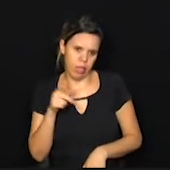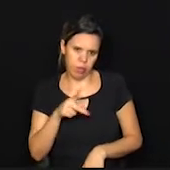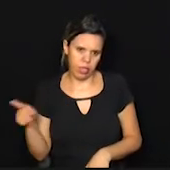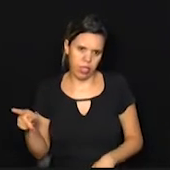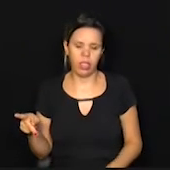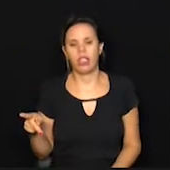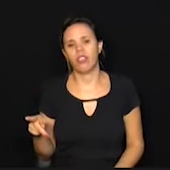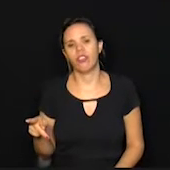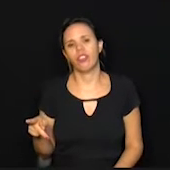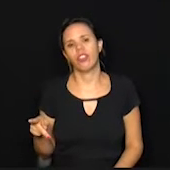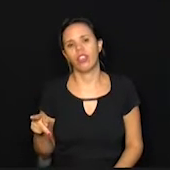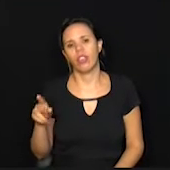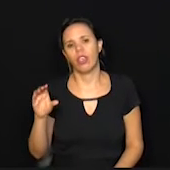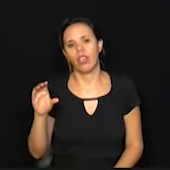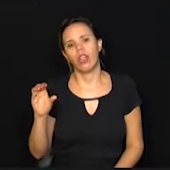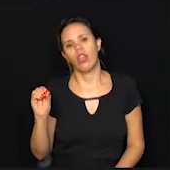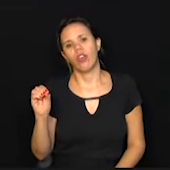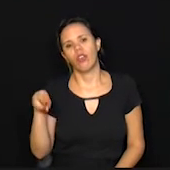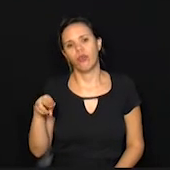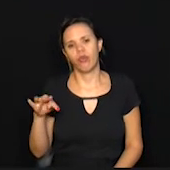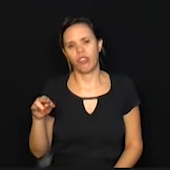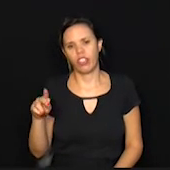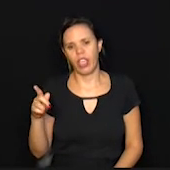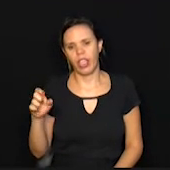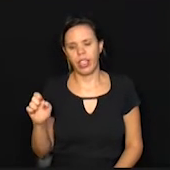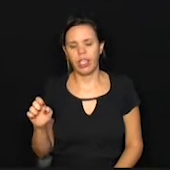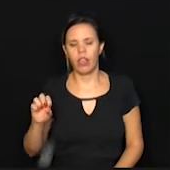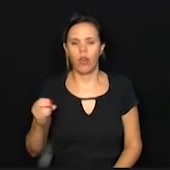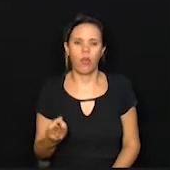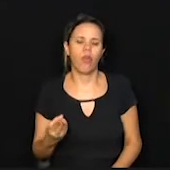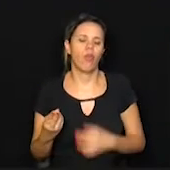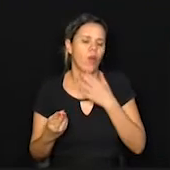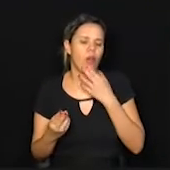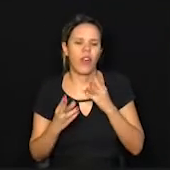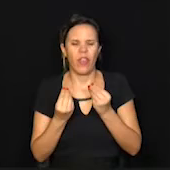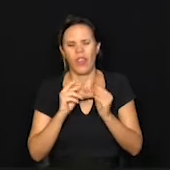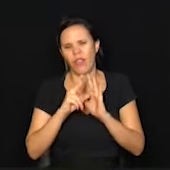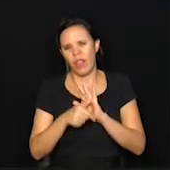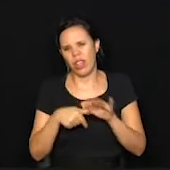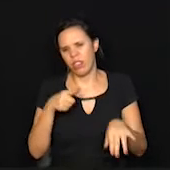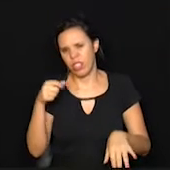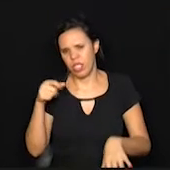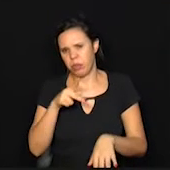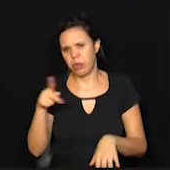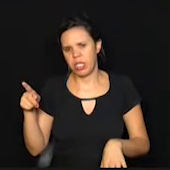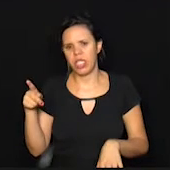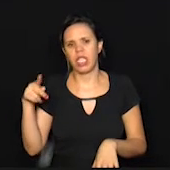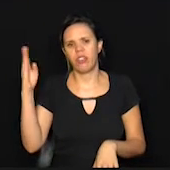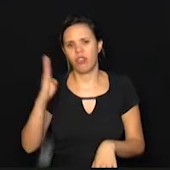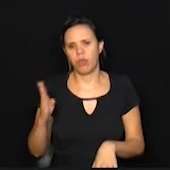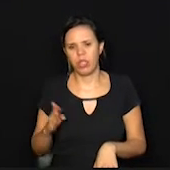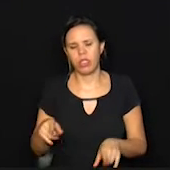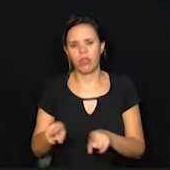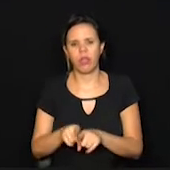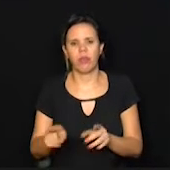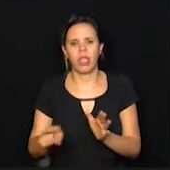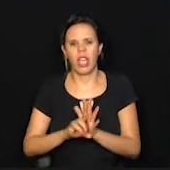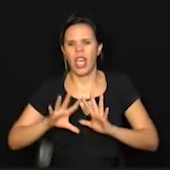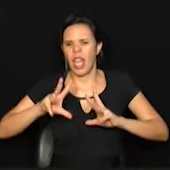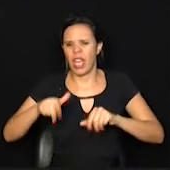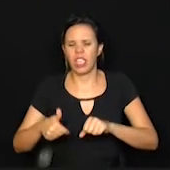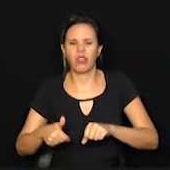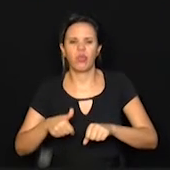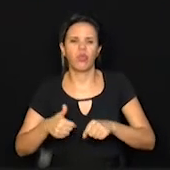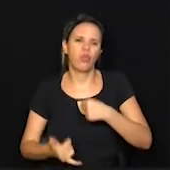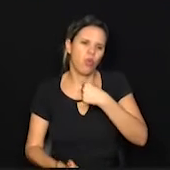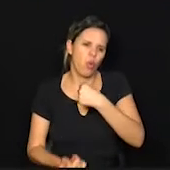quanto Getúlio Vargas é um governo corrupto Quanto é o Goulart era um governo corrupto aí quando você vai investigar os casos